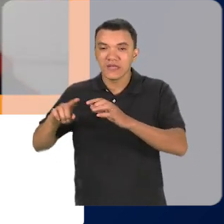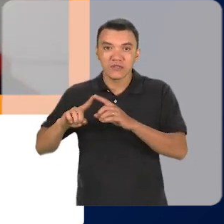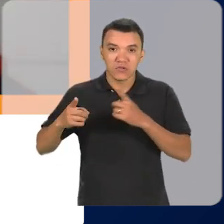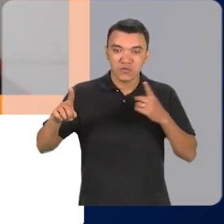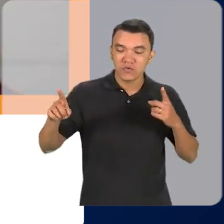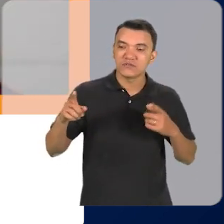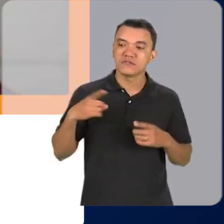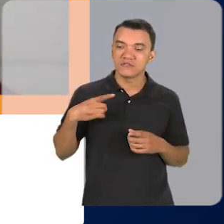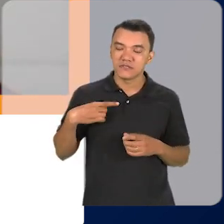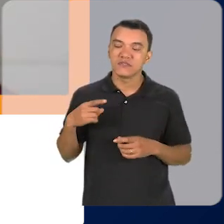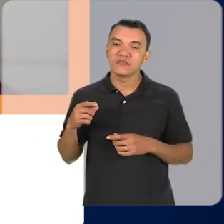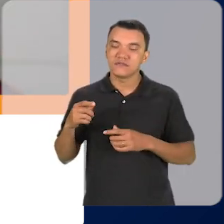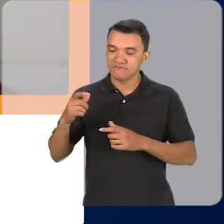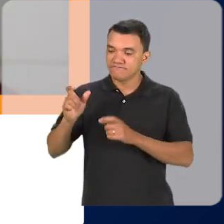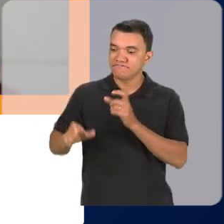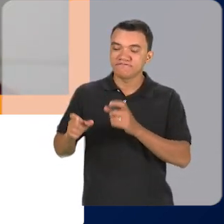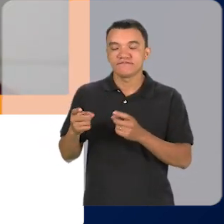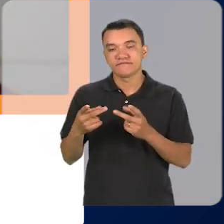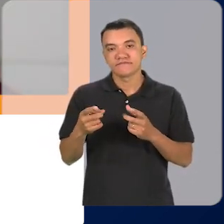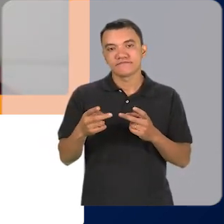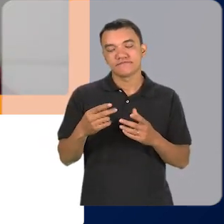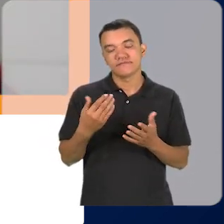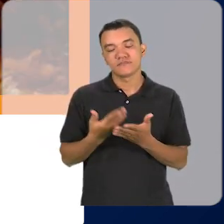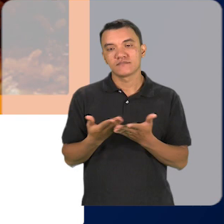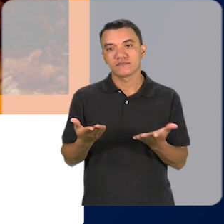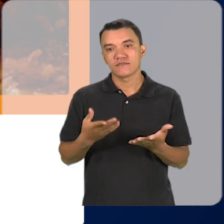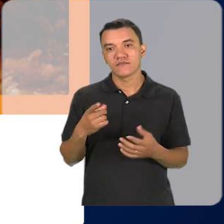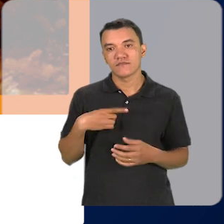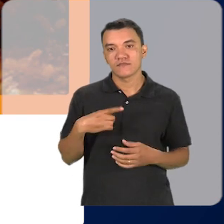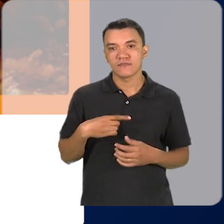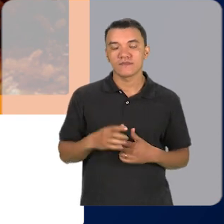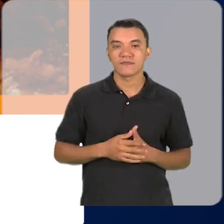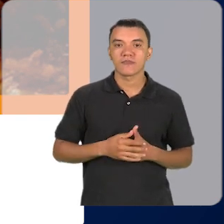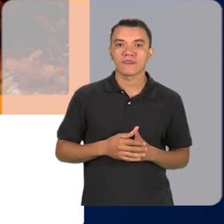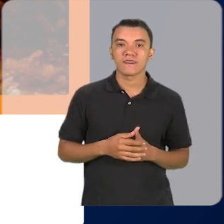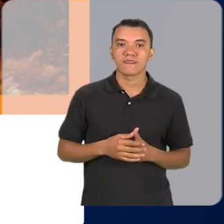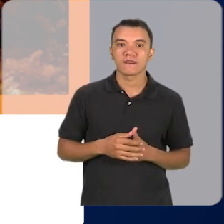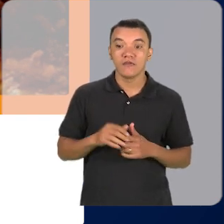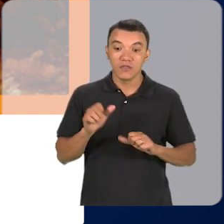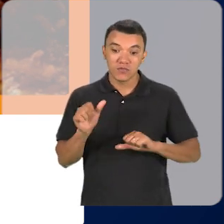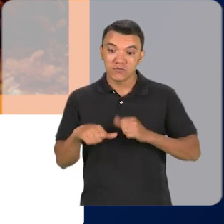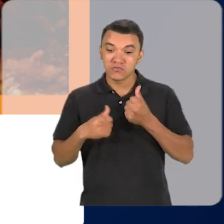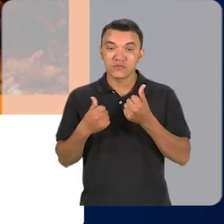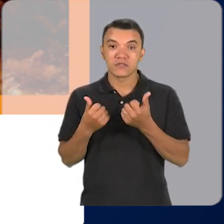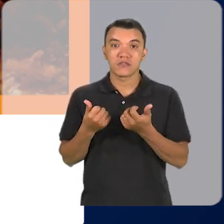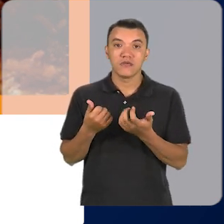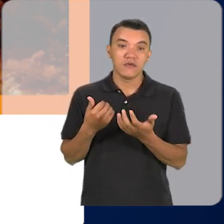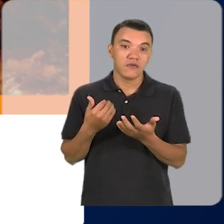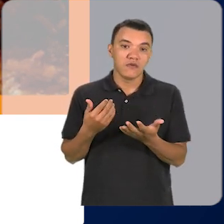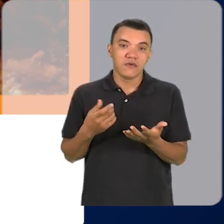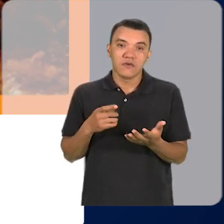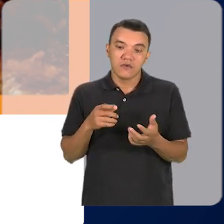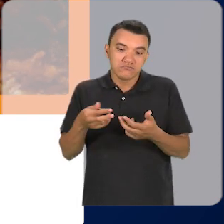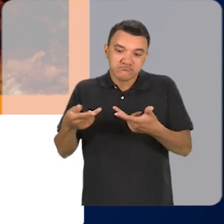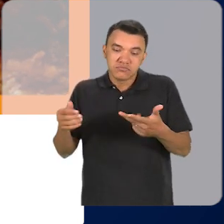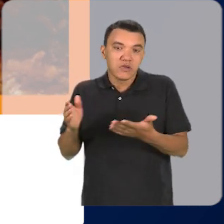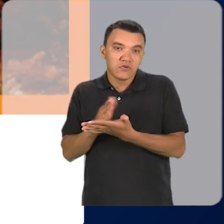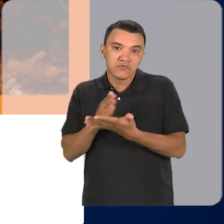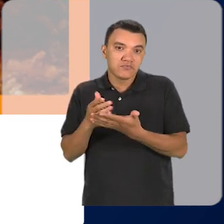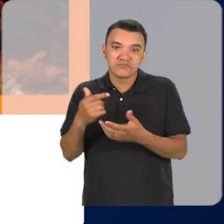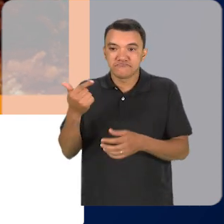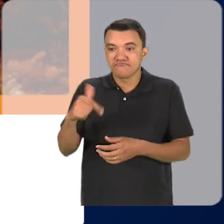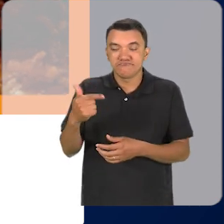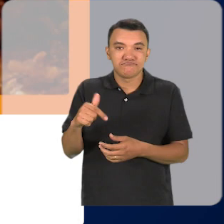uma transformação, alguns produtos não existem mais, como o Derressol, que Eridan comentou, que foi uma corruptela,